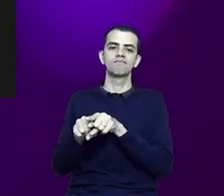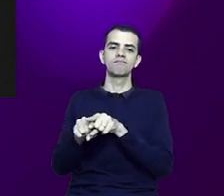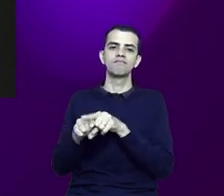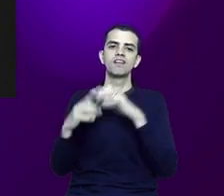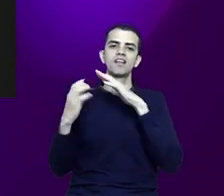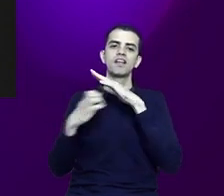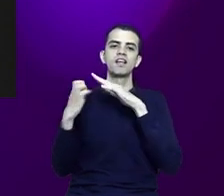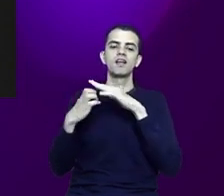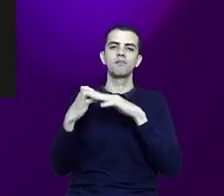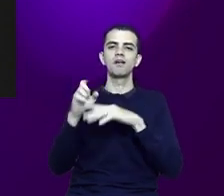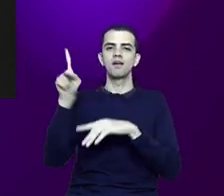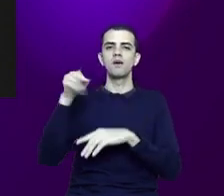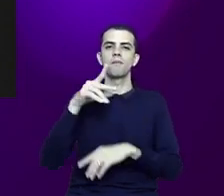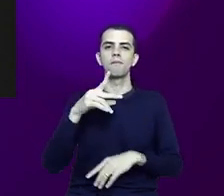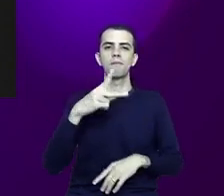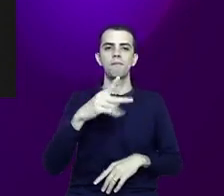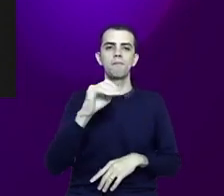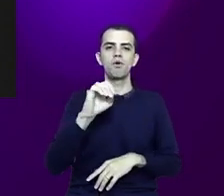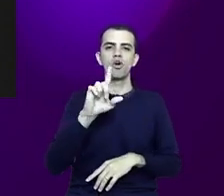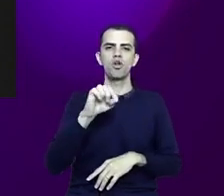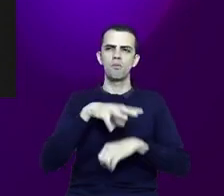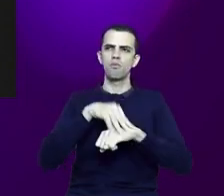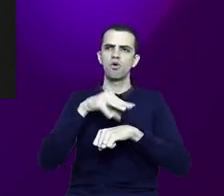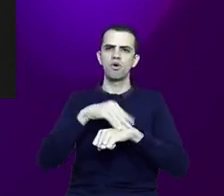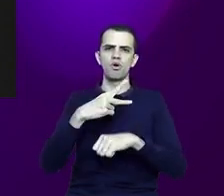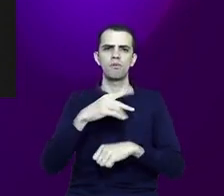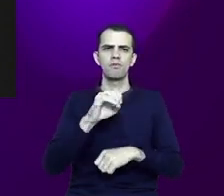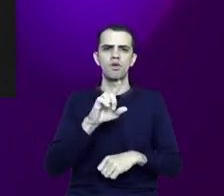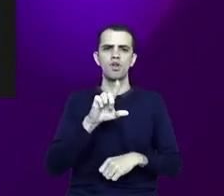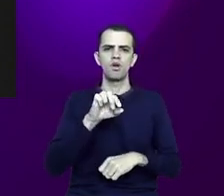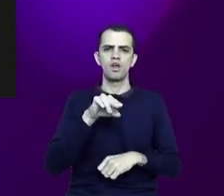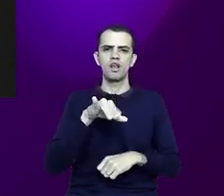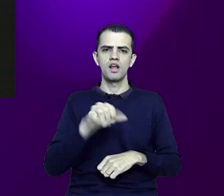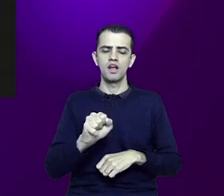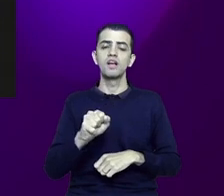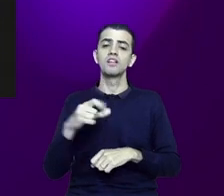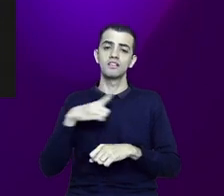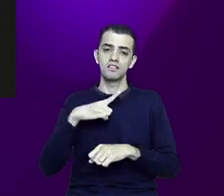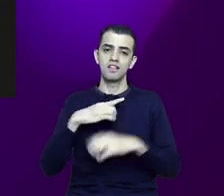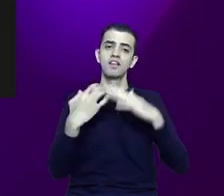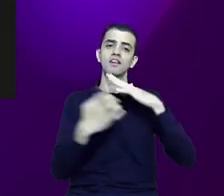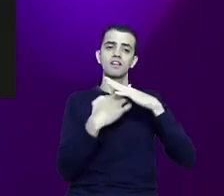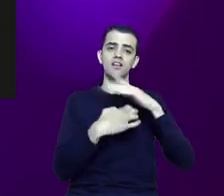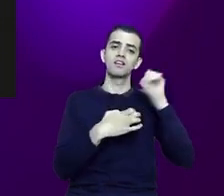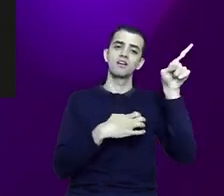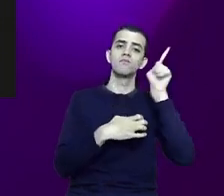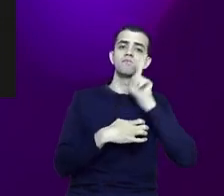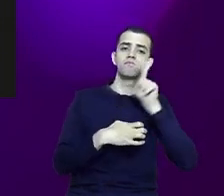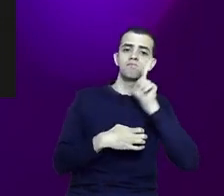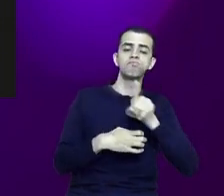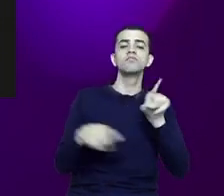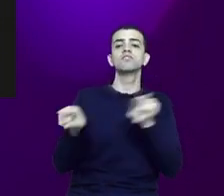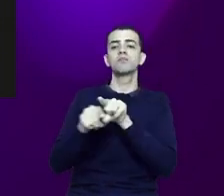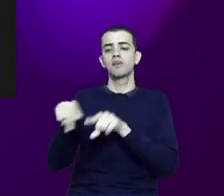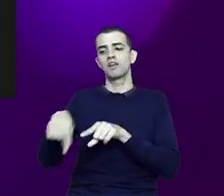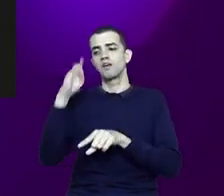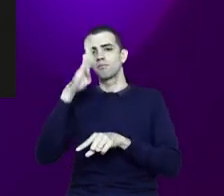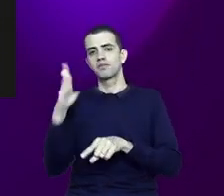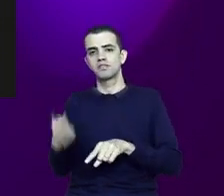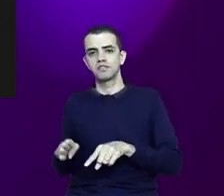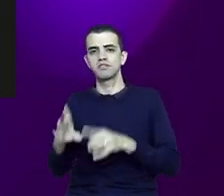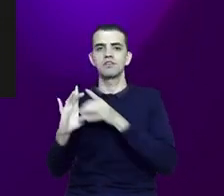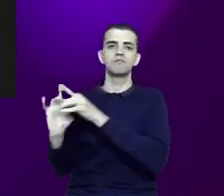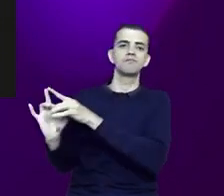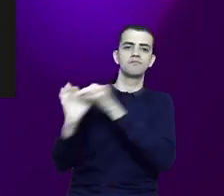da Polônia, que tem a operação nos Estados Unidos e no Brasil, chamada Holo RSK, que daí tem um processo completo de integração com